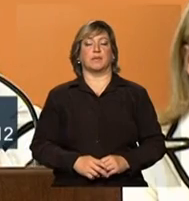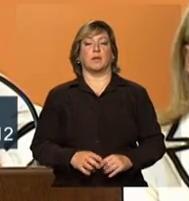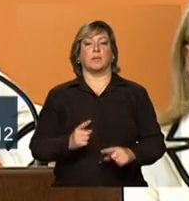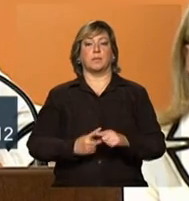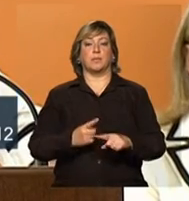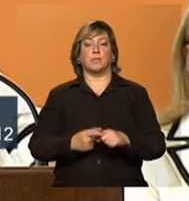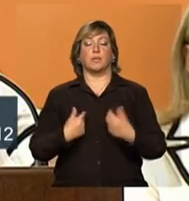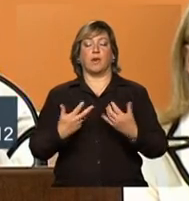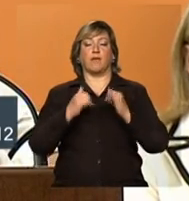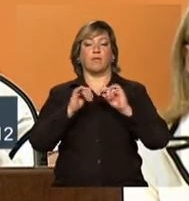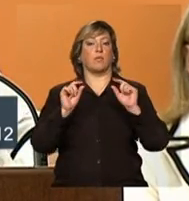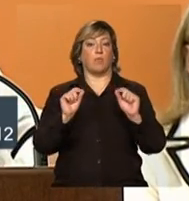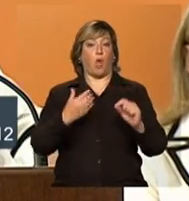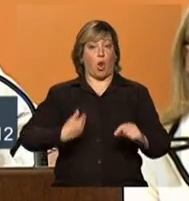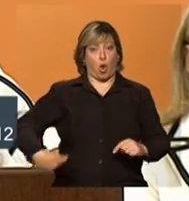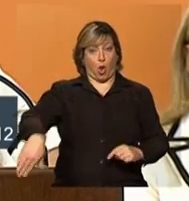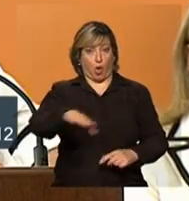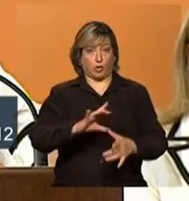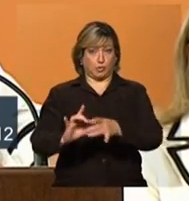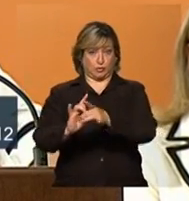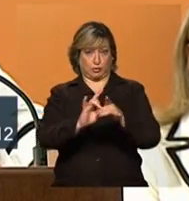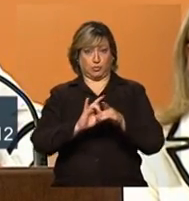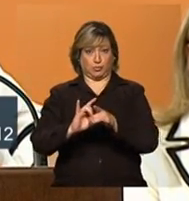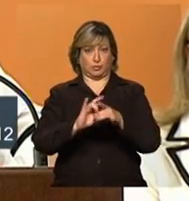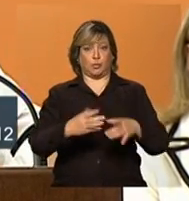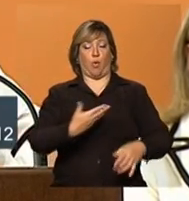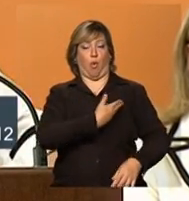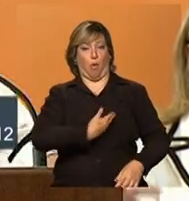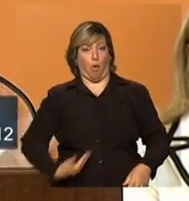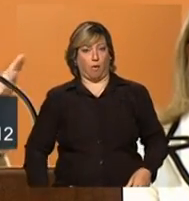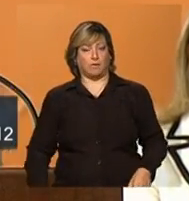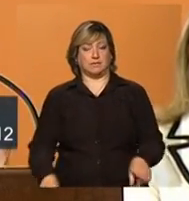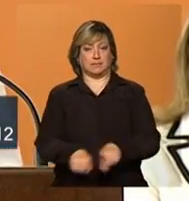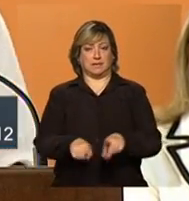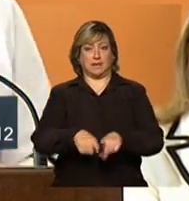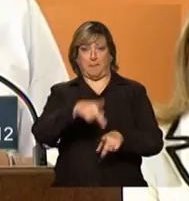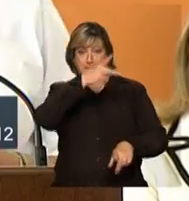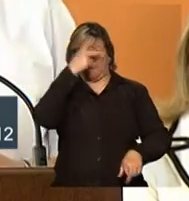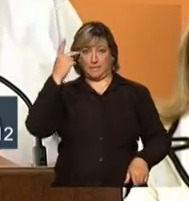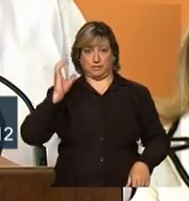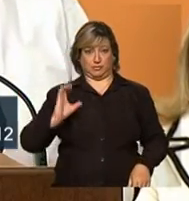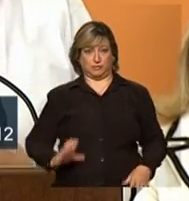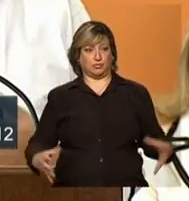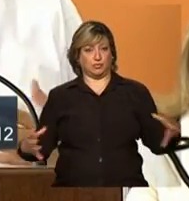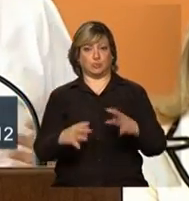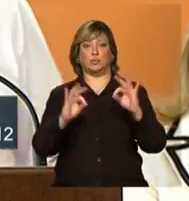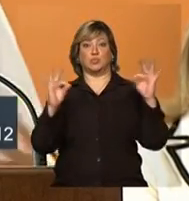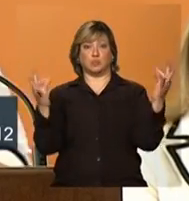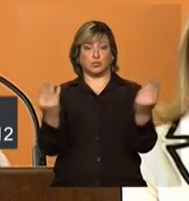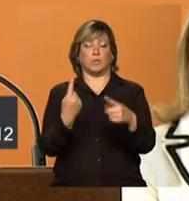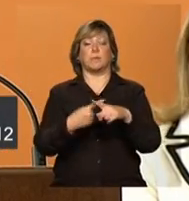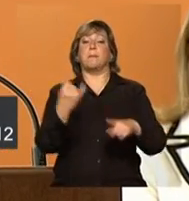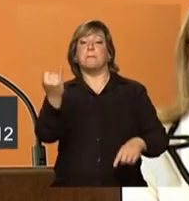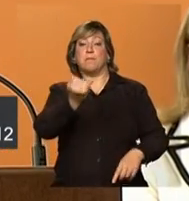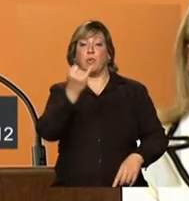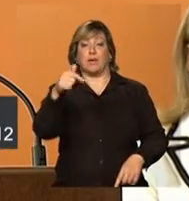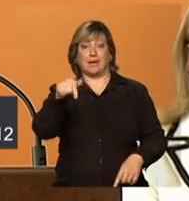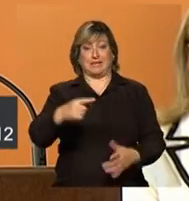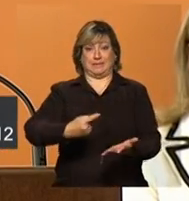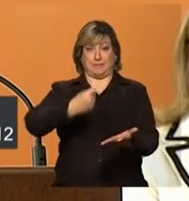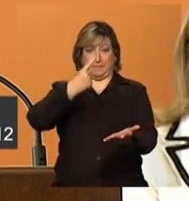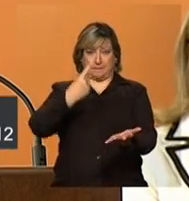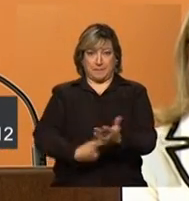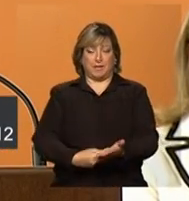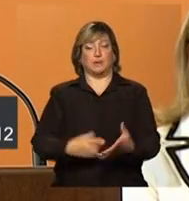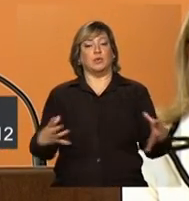nós, juntos, governos e cidadãos, porque é muito importante também que nesse pacto